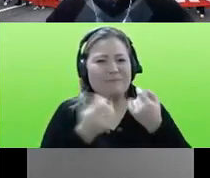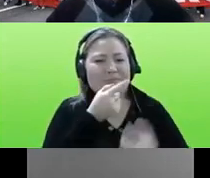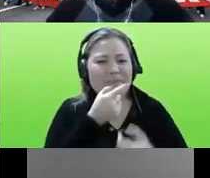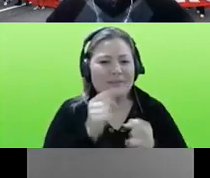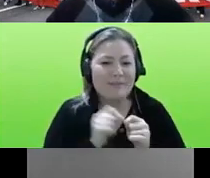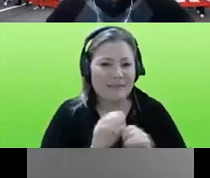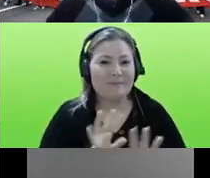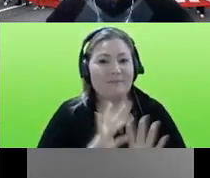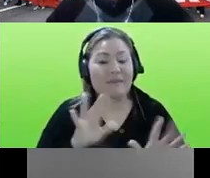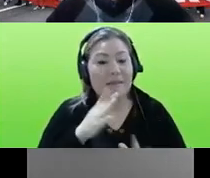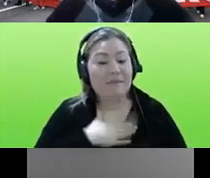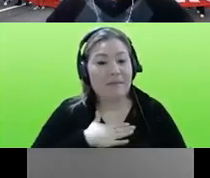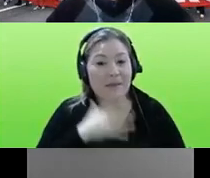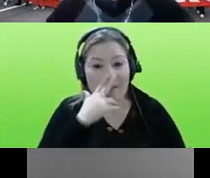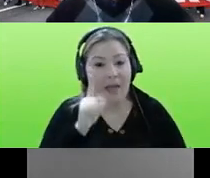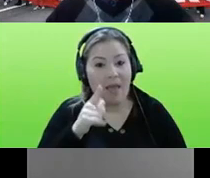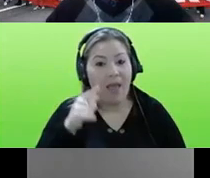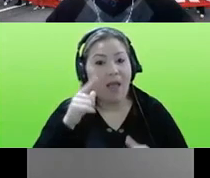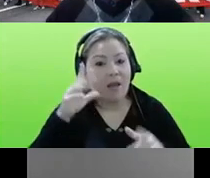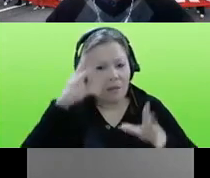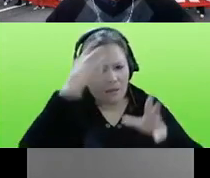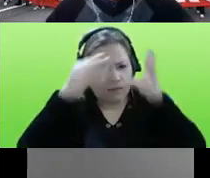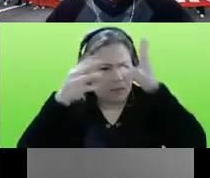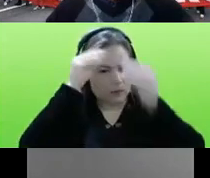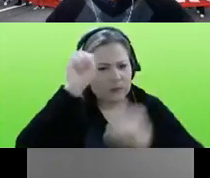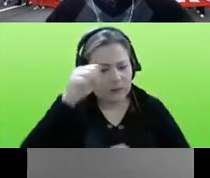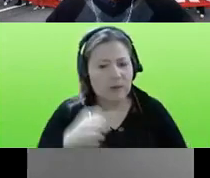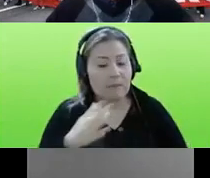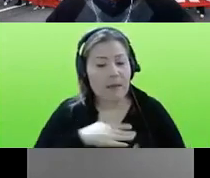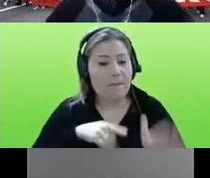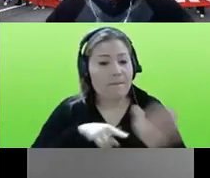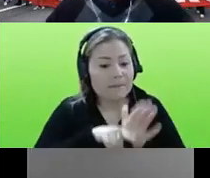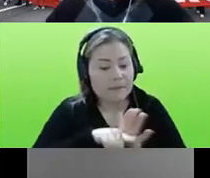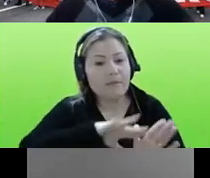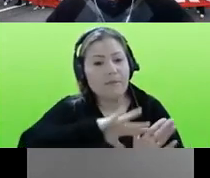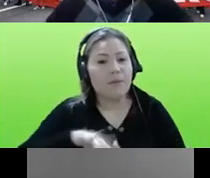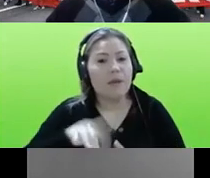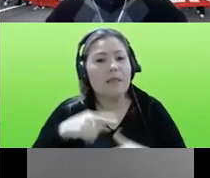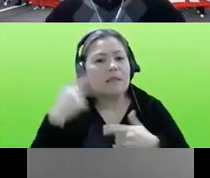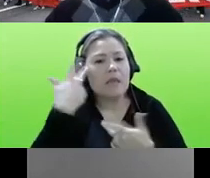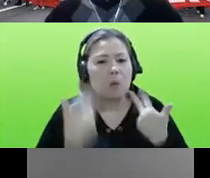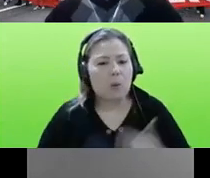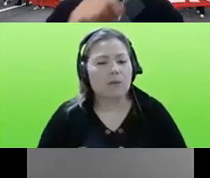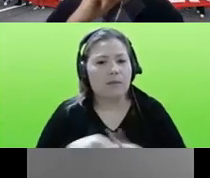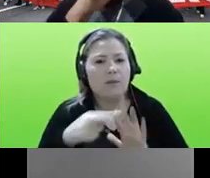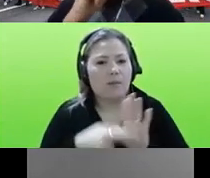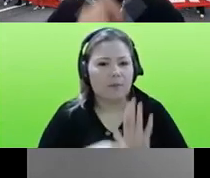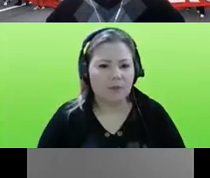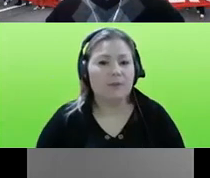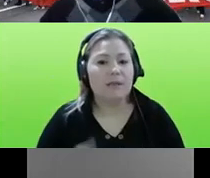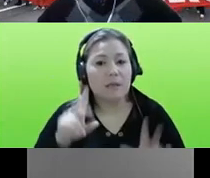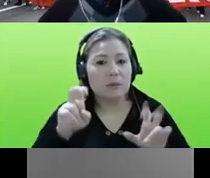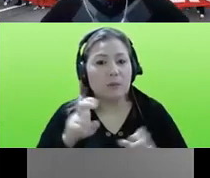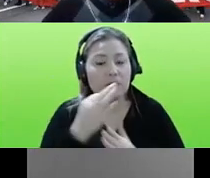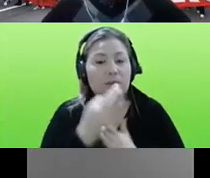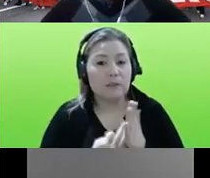de partida para minha pesquisa em naturalismo e normatividade. Então, esse tema da